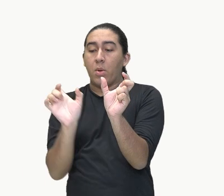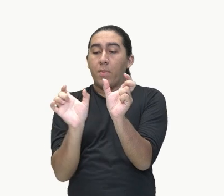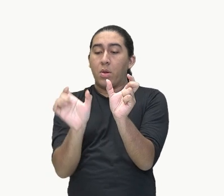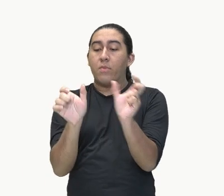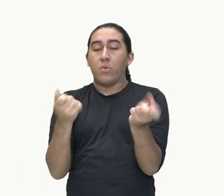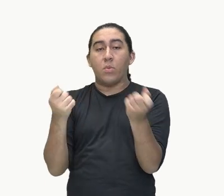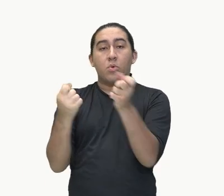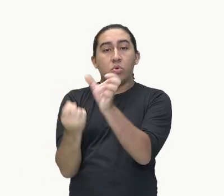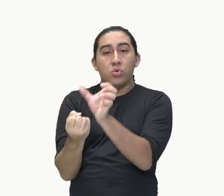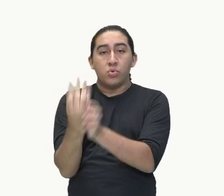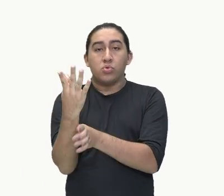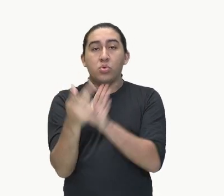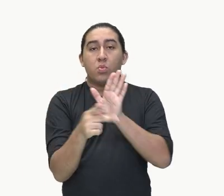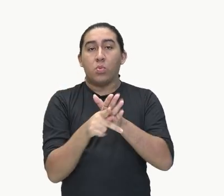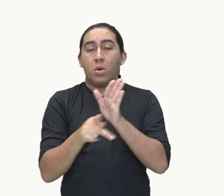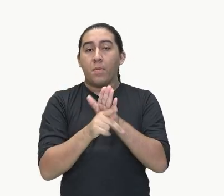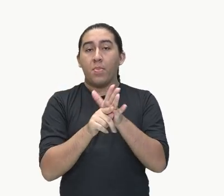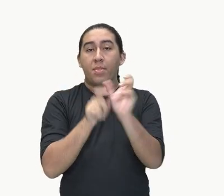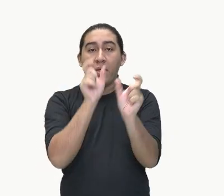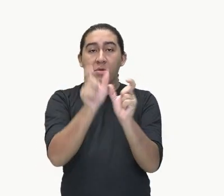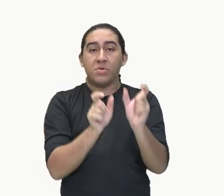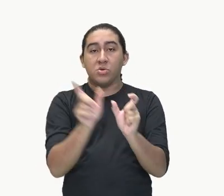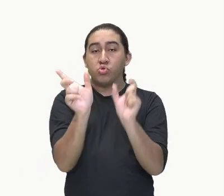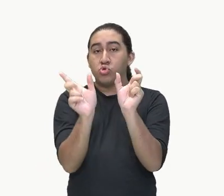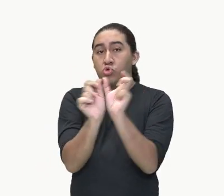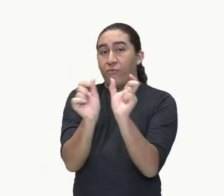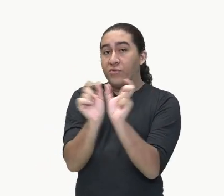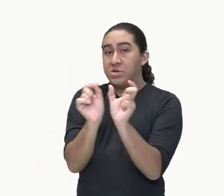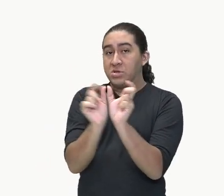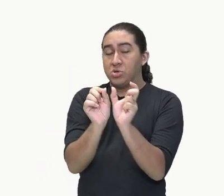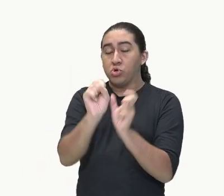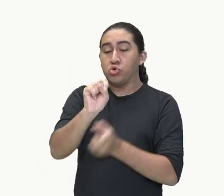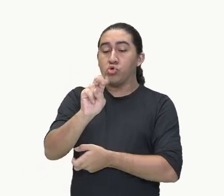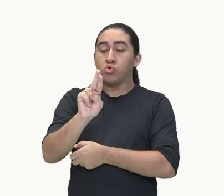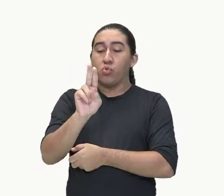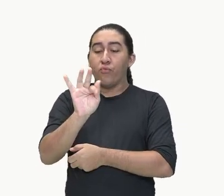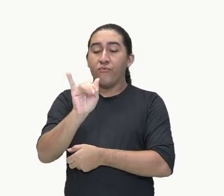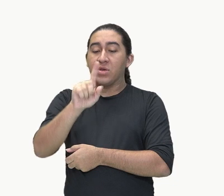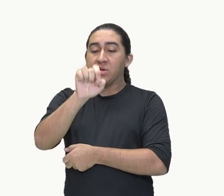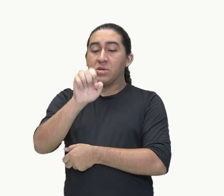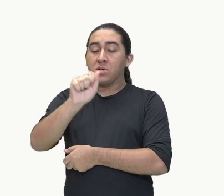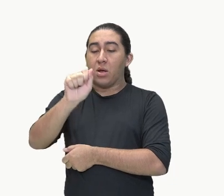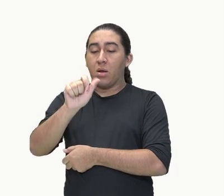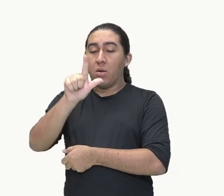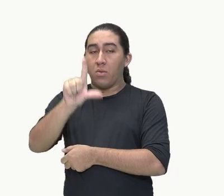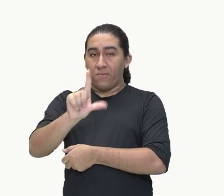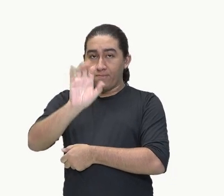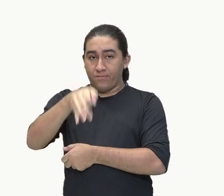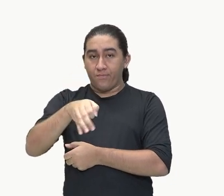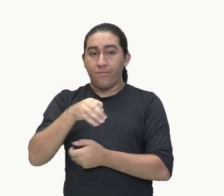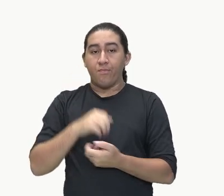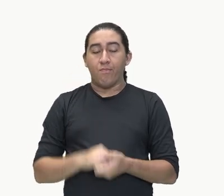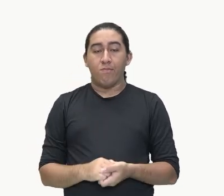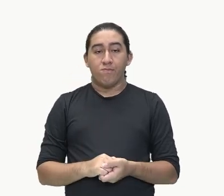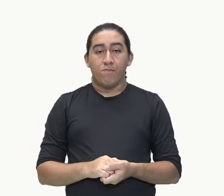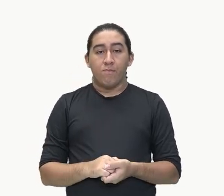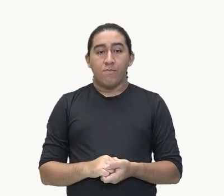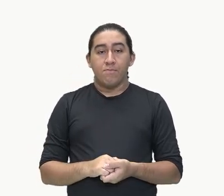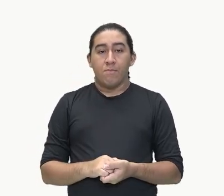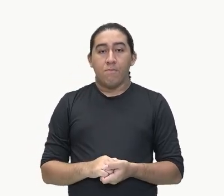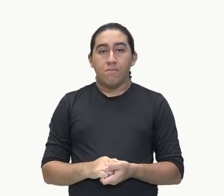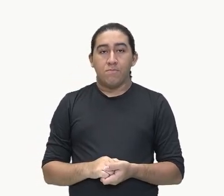por derivação sufixal. Veja que eu formei através da palavra valor.